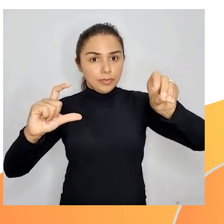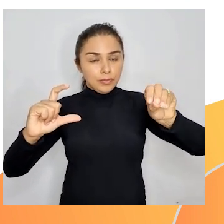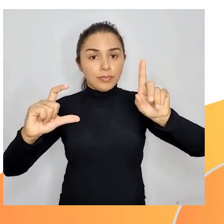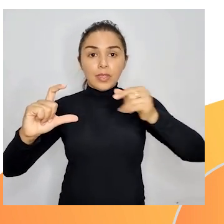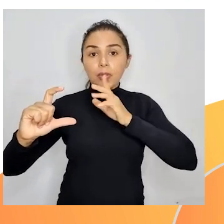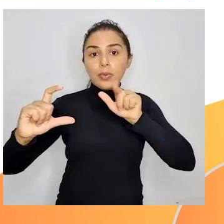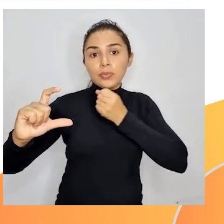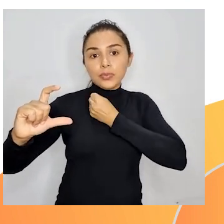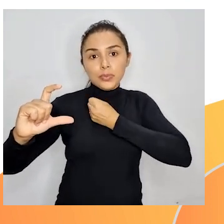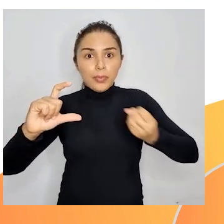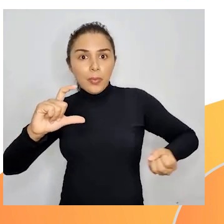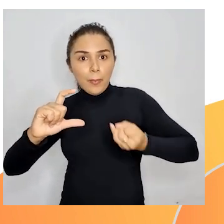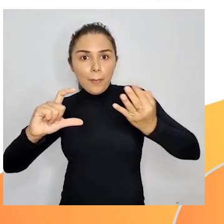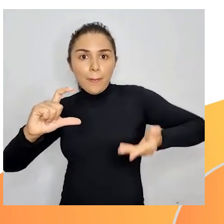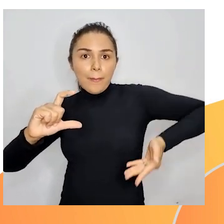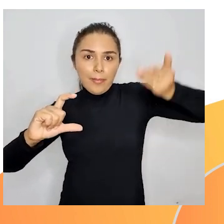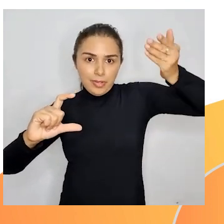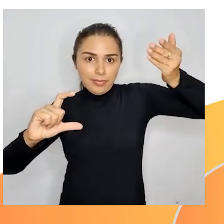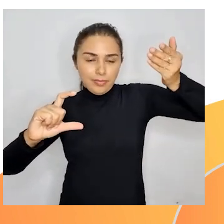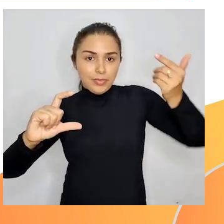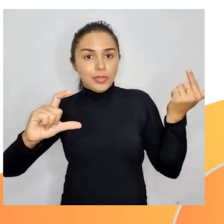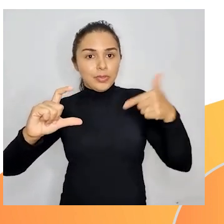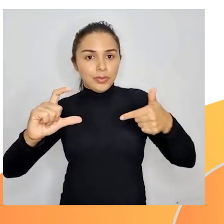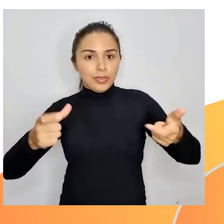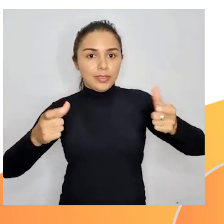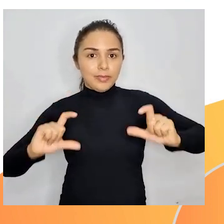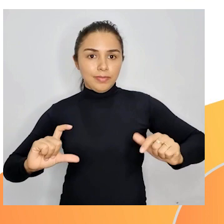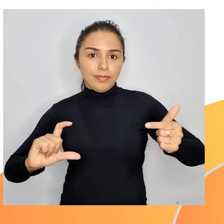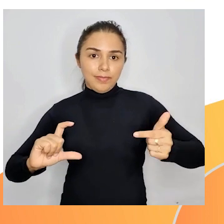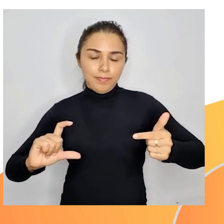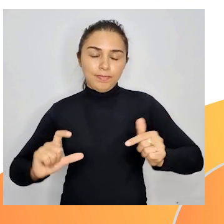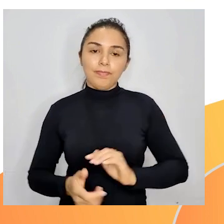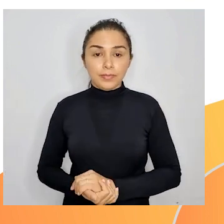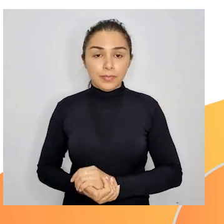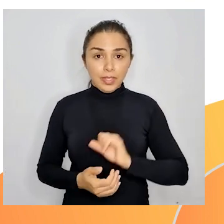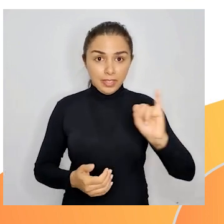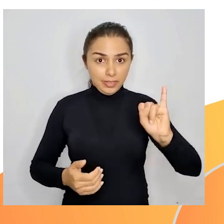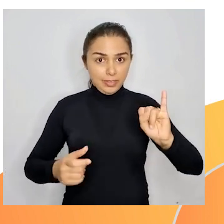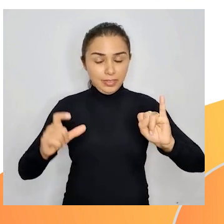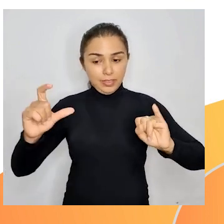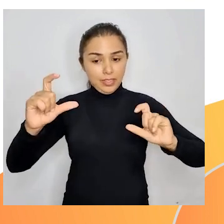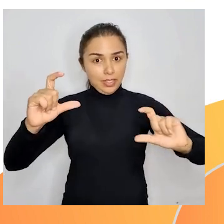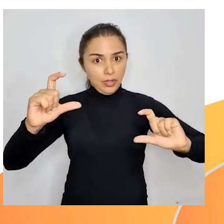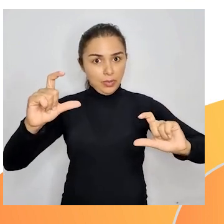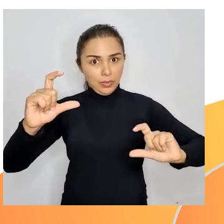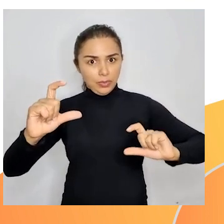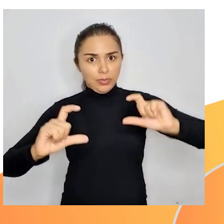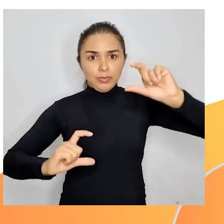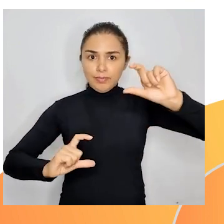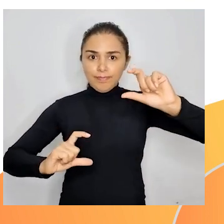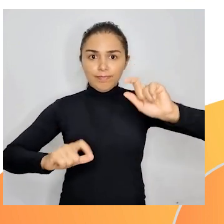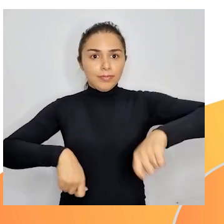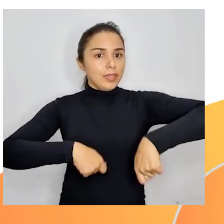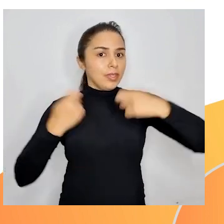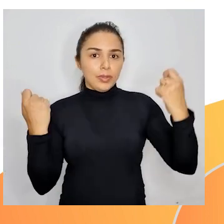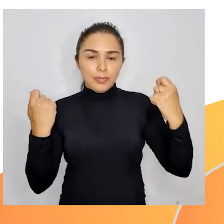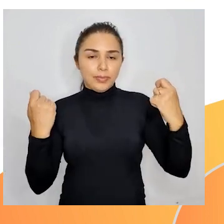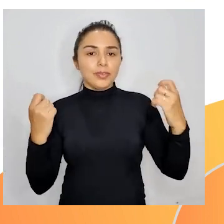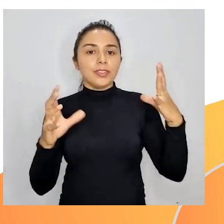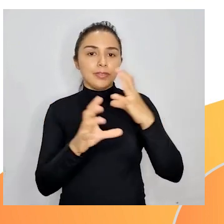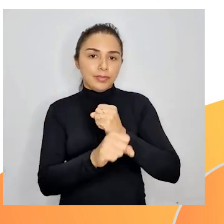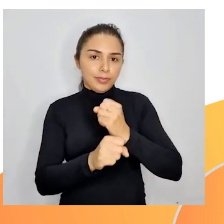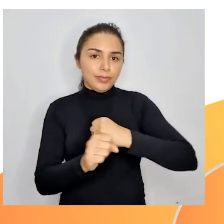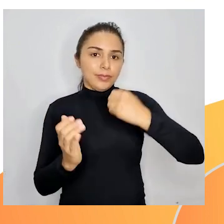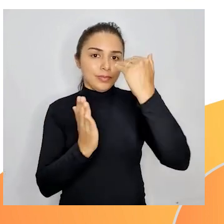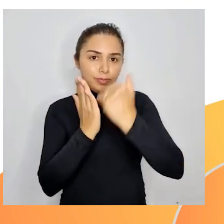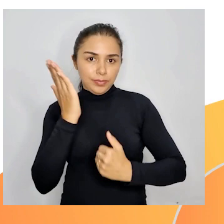porque quando você encontrar o diferente, essa subtração ela não vai ser possível no conjunto dos números naturais.